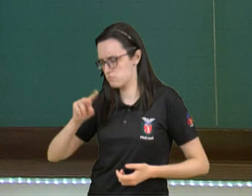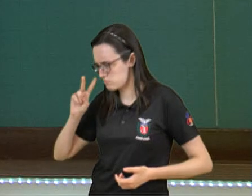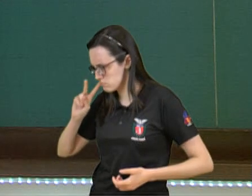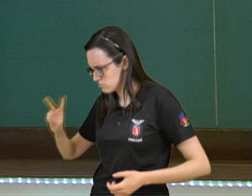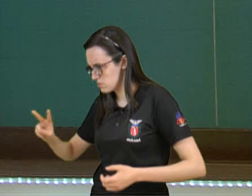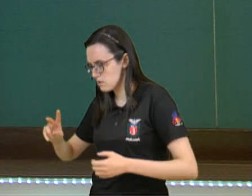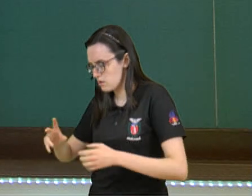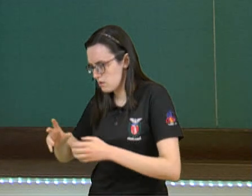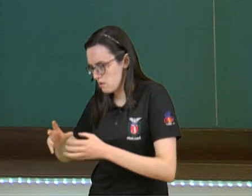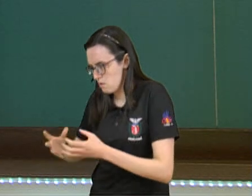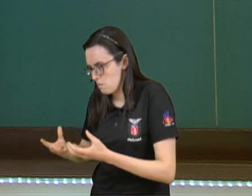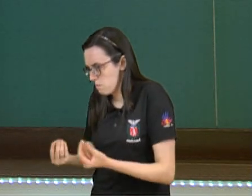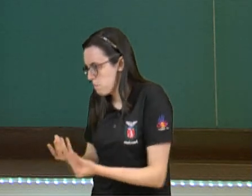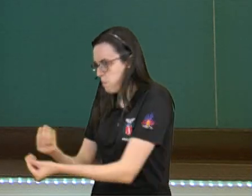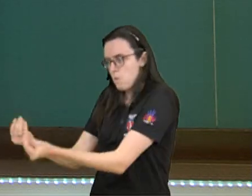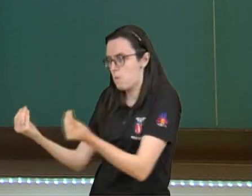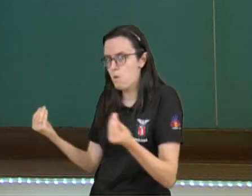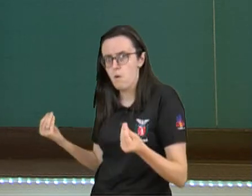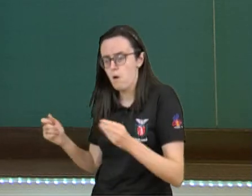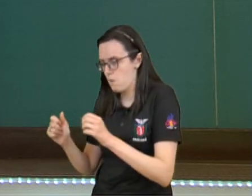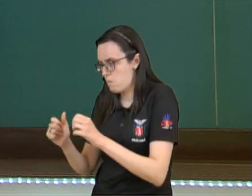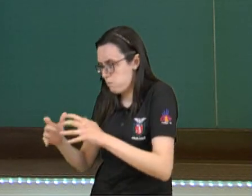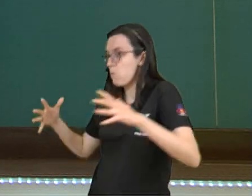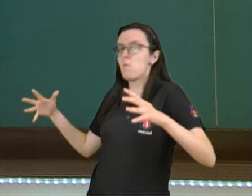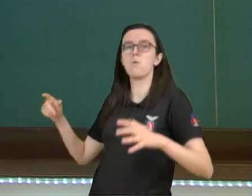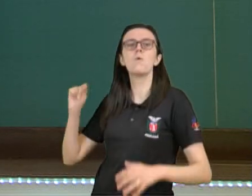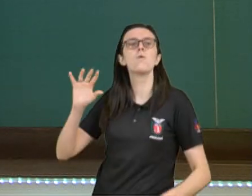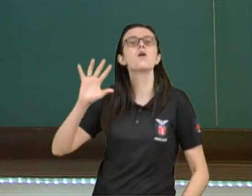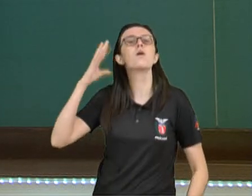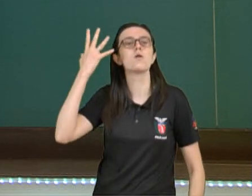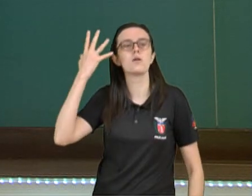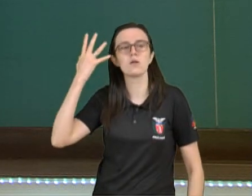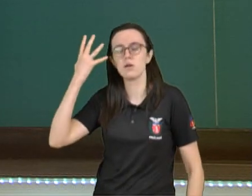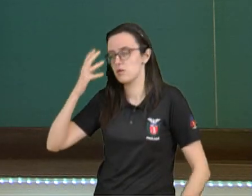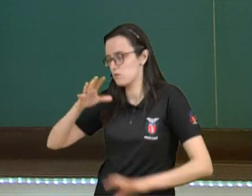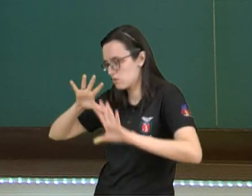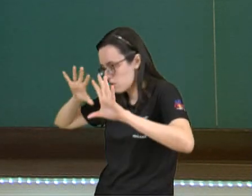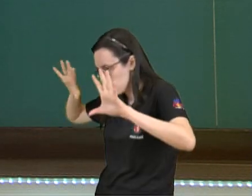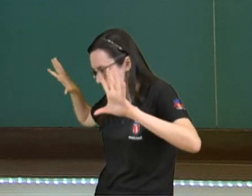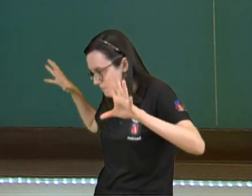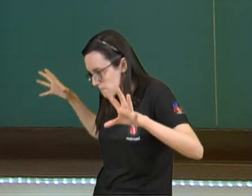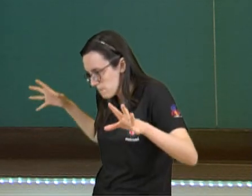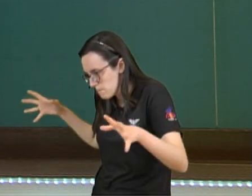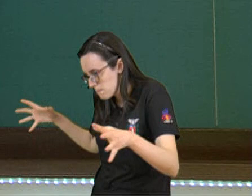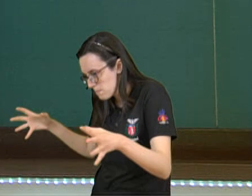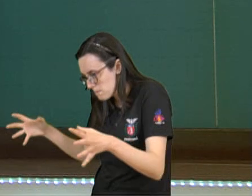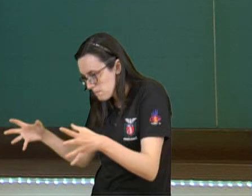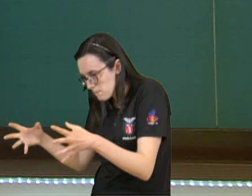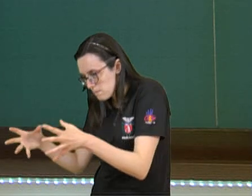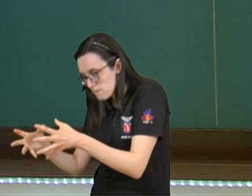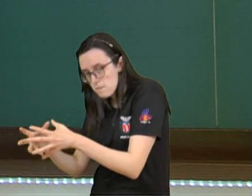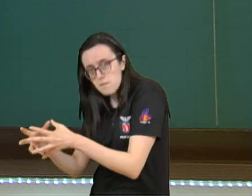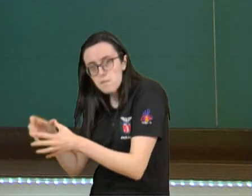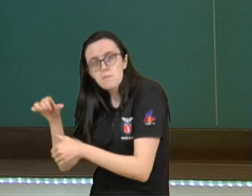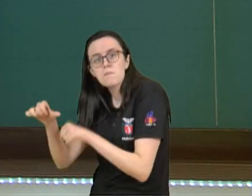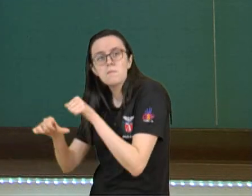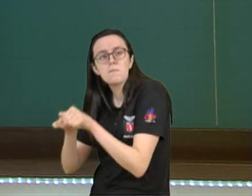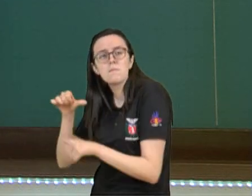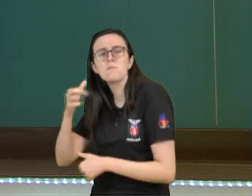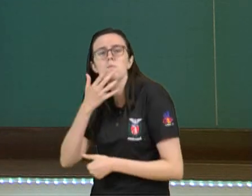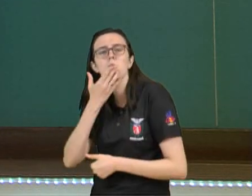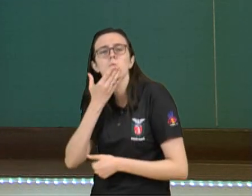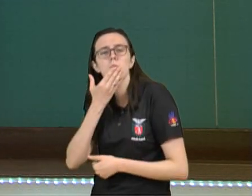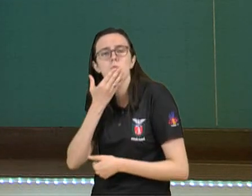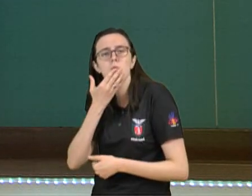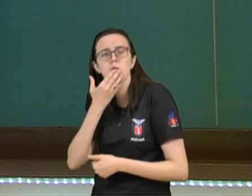um aumento do número desses organismos, eles se reúnem e todos juntos transformam a água numa